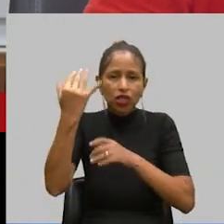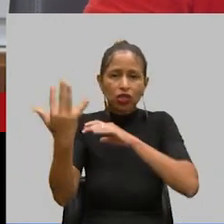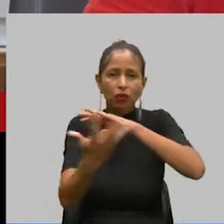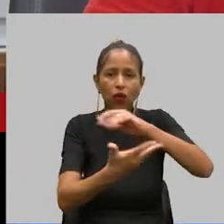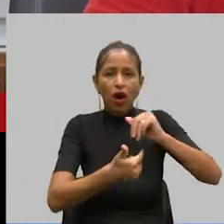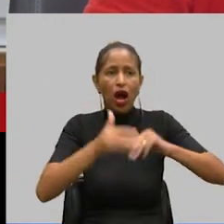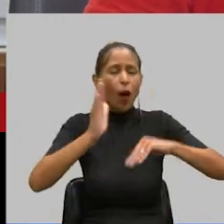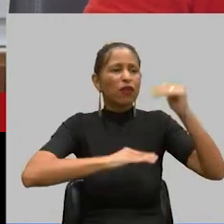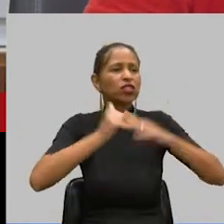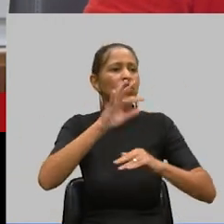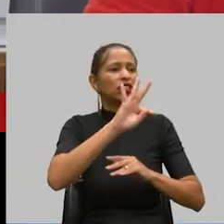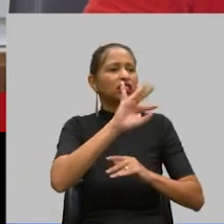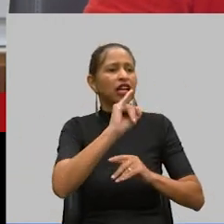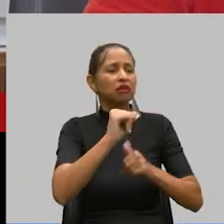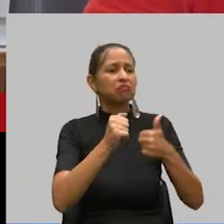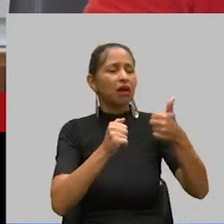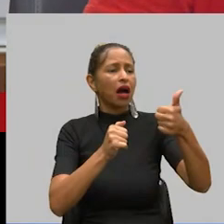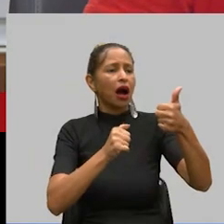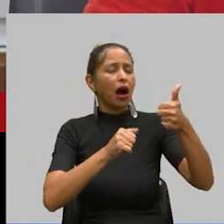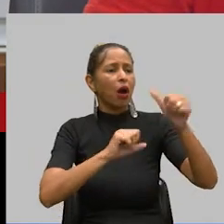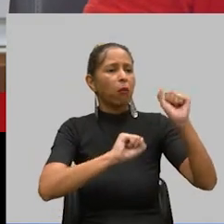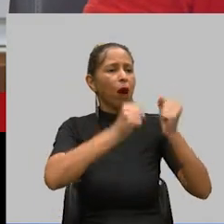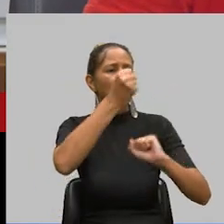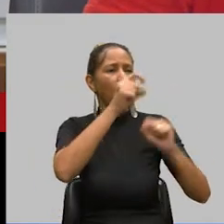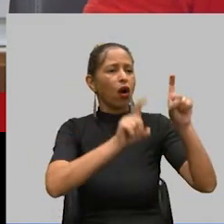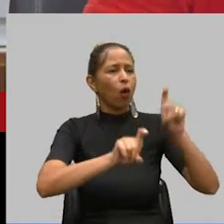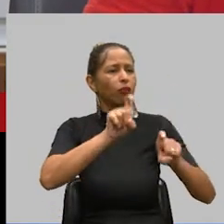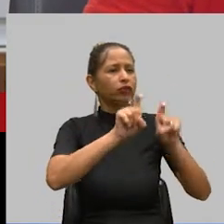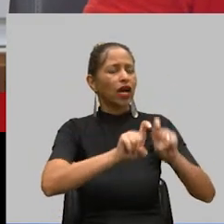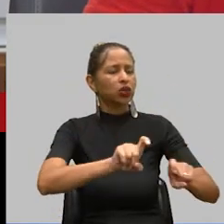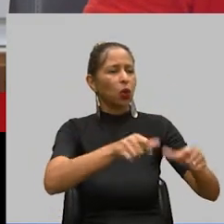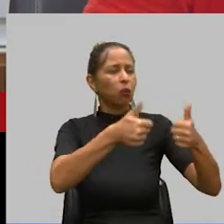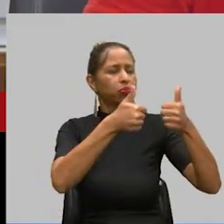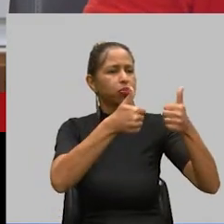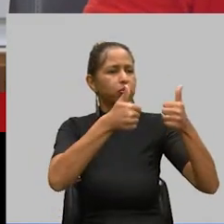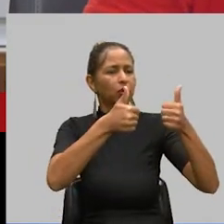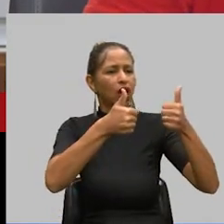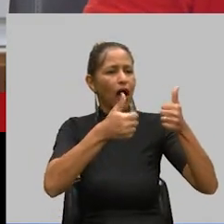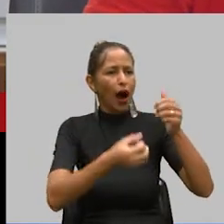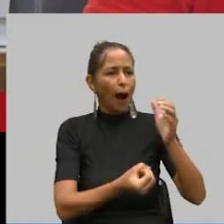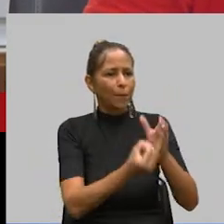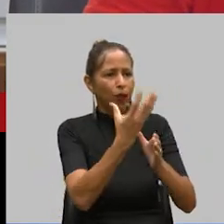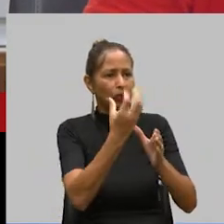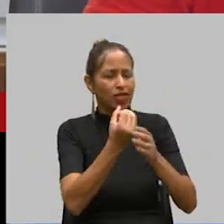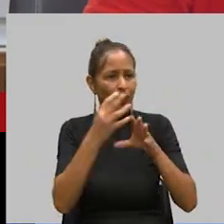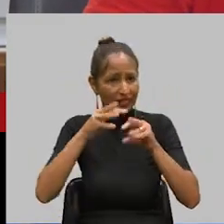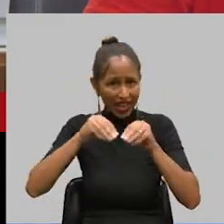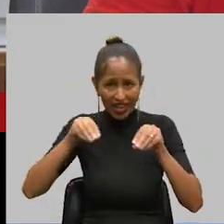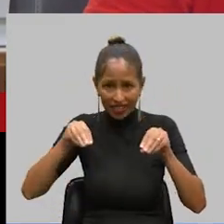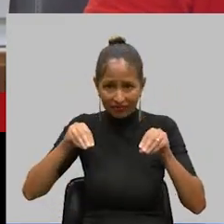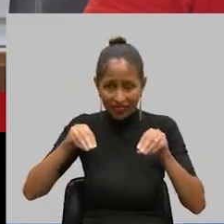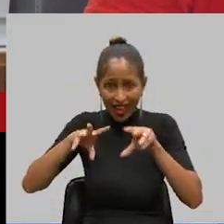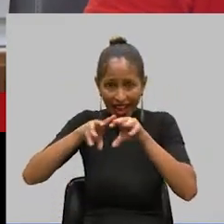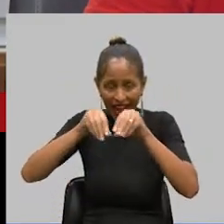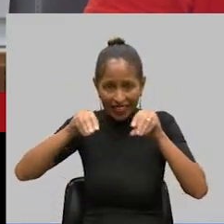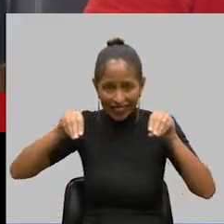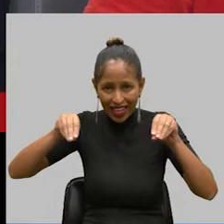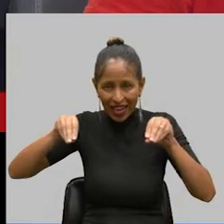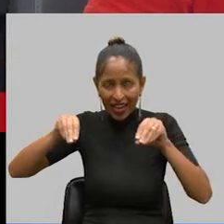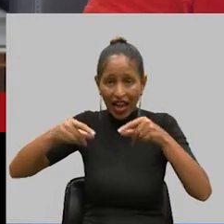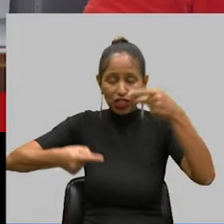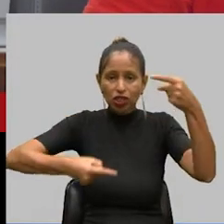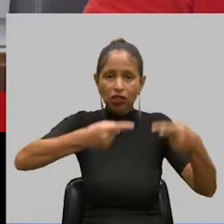profissional de ti beleza a máquina que você trabalha o computador que você trabalha ele teve a produção feita na terra e a terra é objeto de disputa